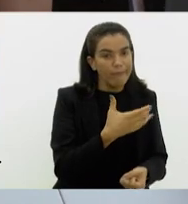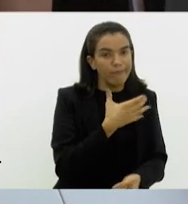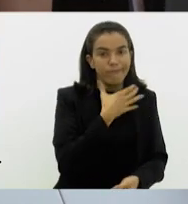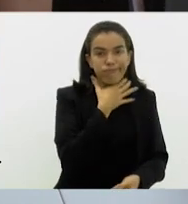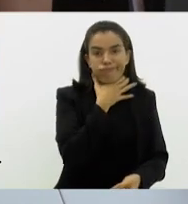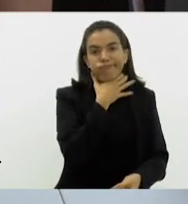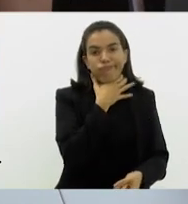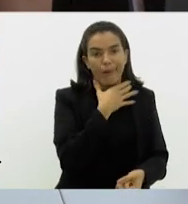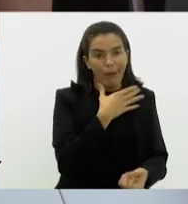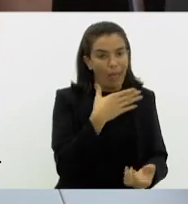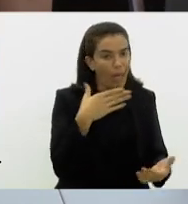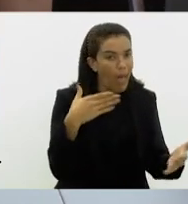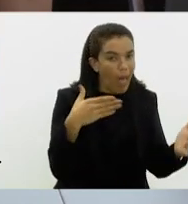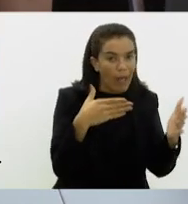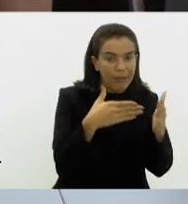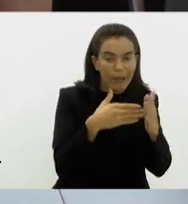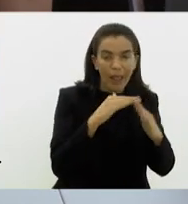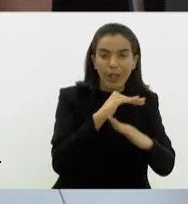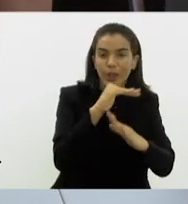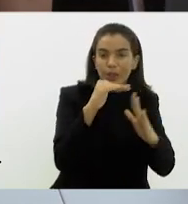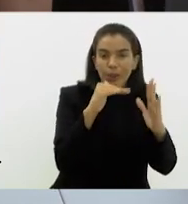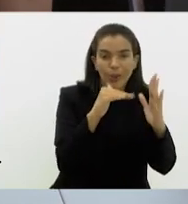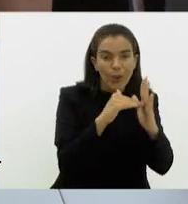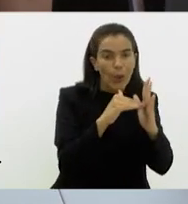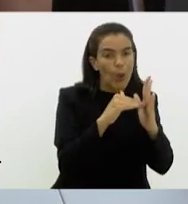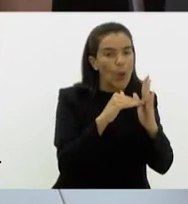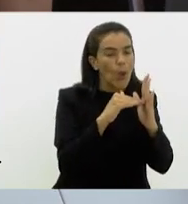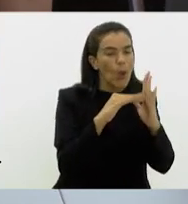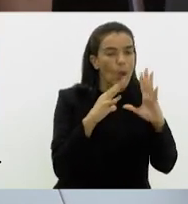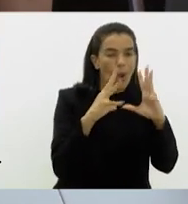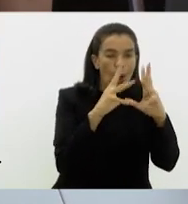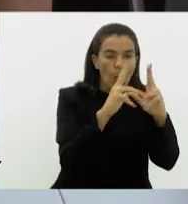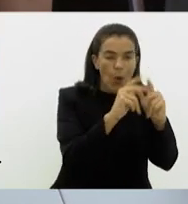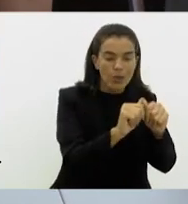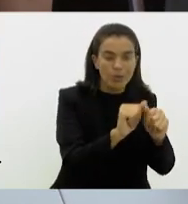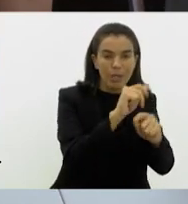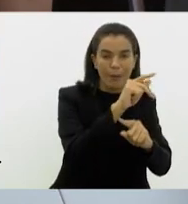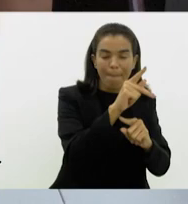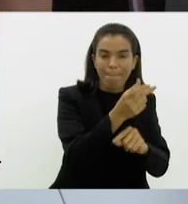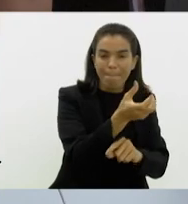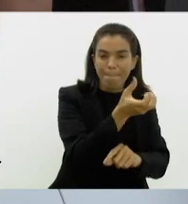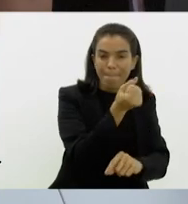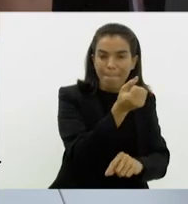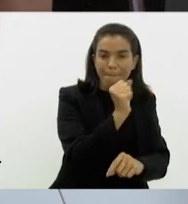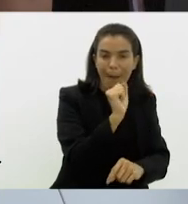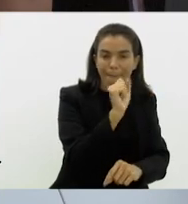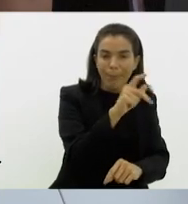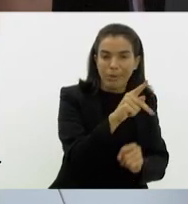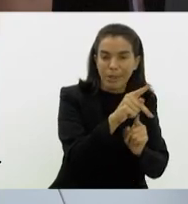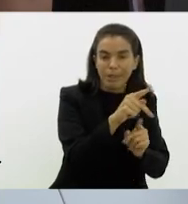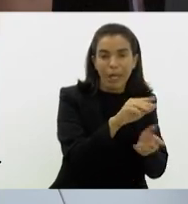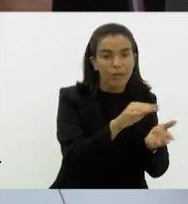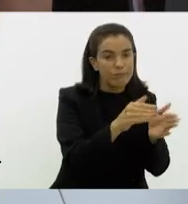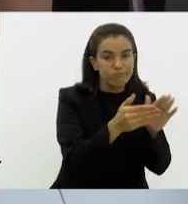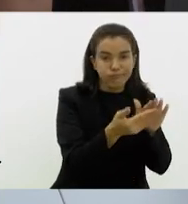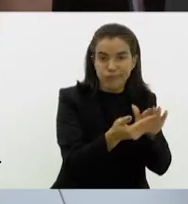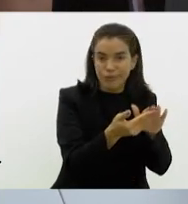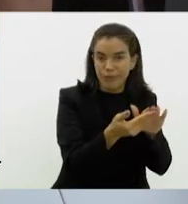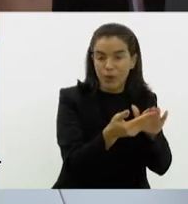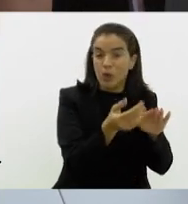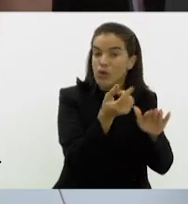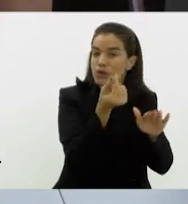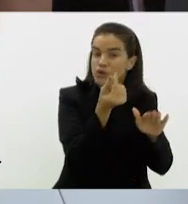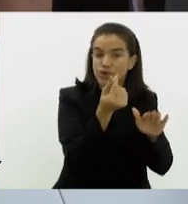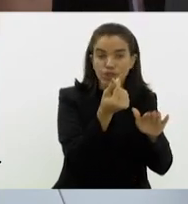até todos os aposentados e pensionistas morrerem, porque você não bota mais ninguém lá, o dinheiro só sai e não